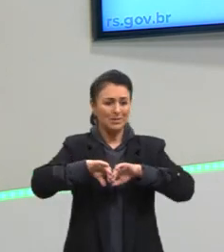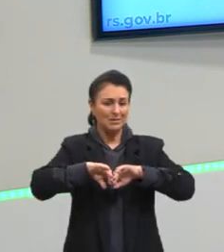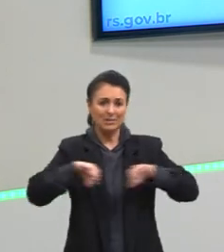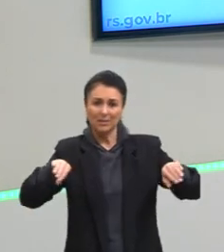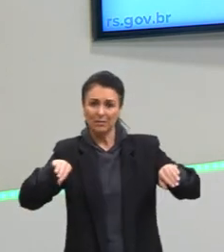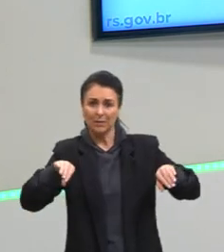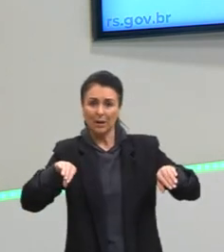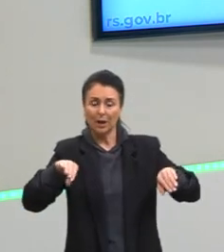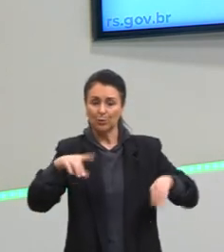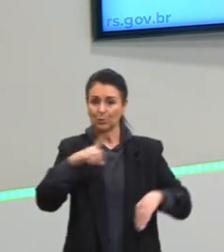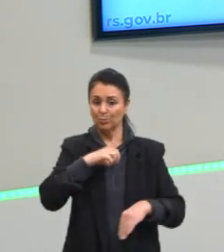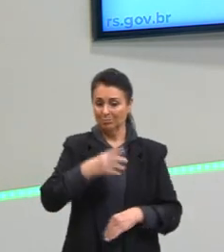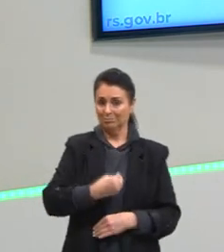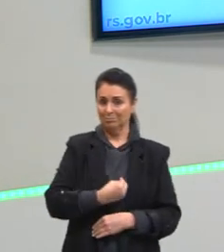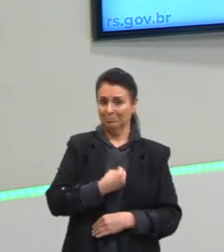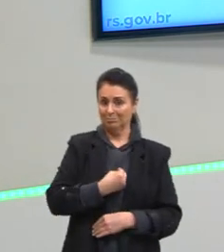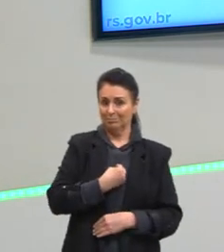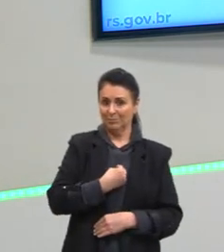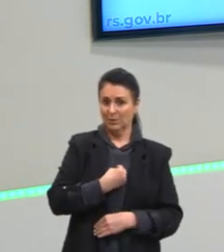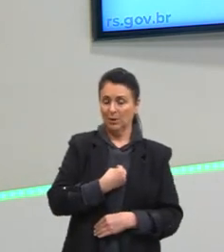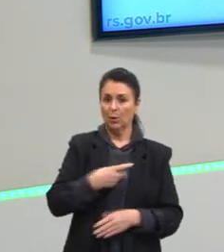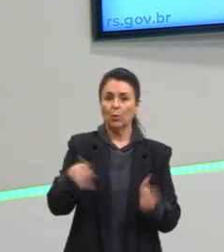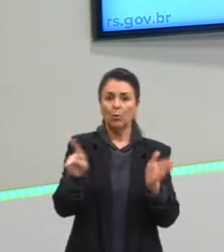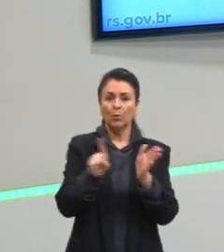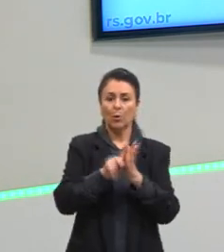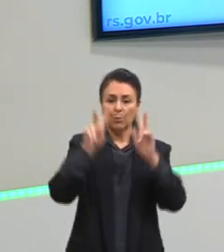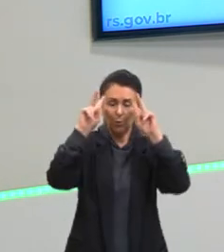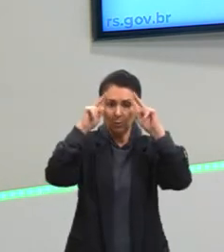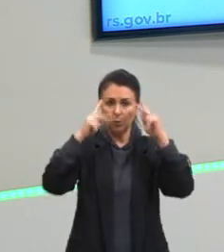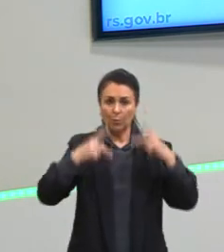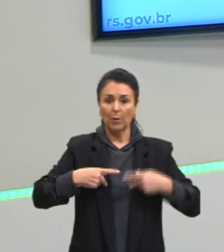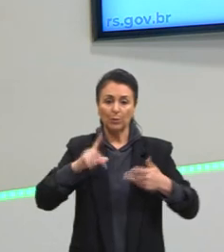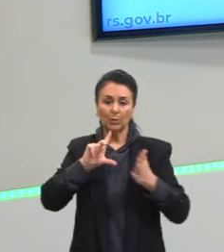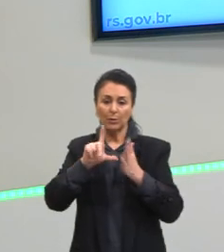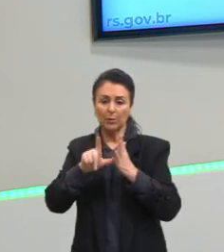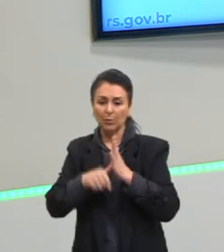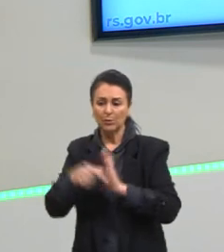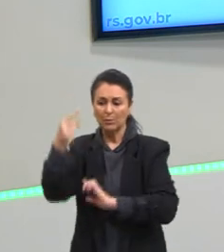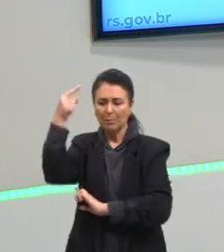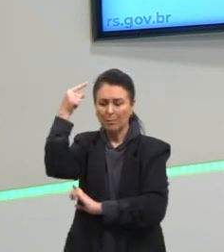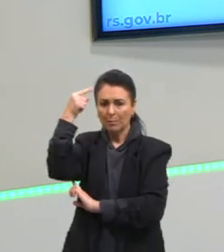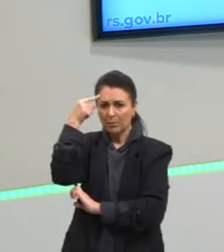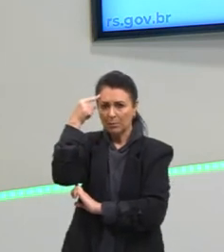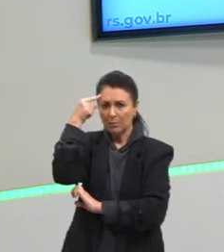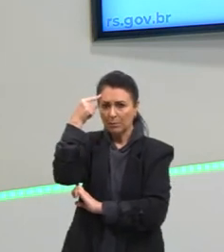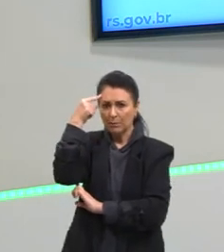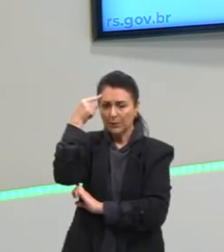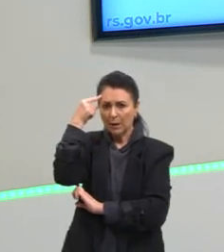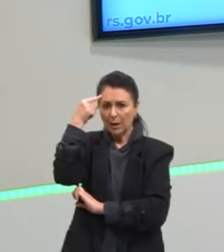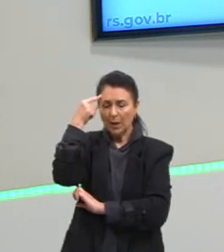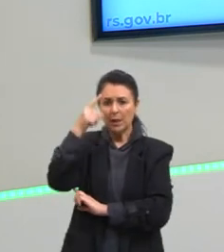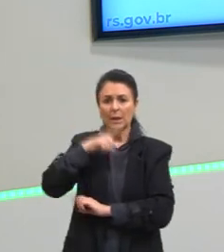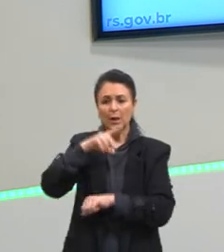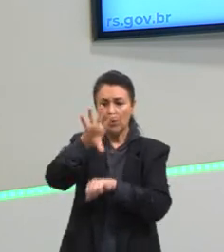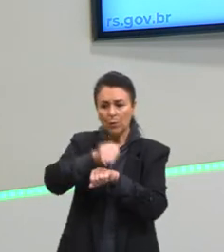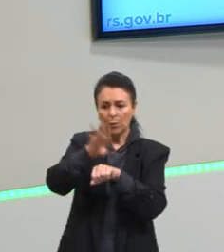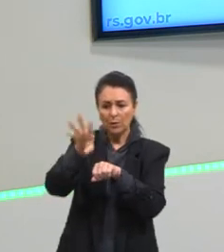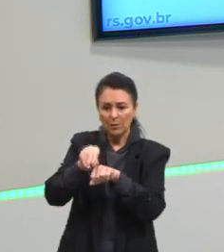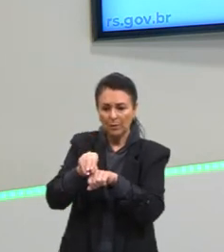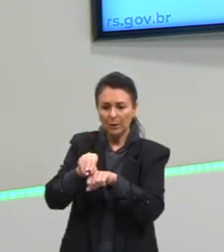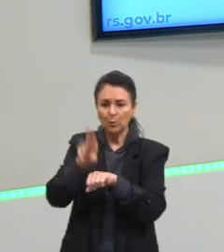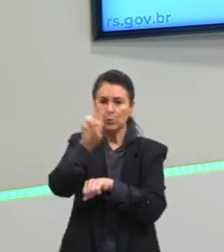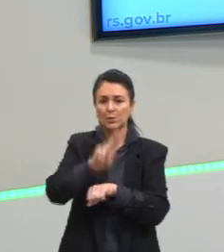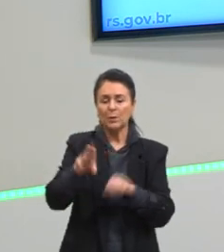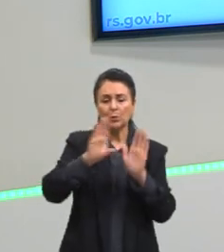não separado da existência né o próprio ser humano após fazer as suas reflexões então eu conhecimento de conceitos